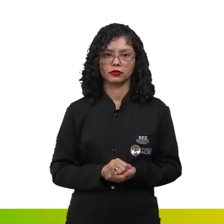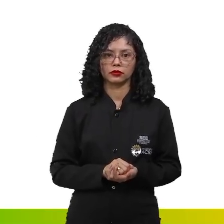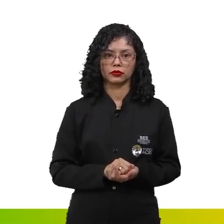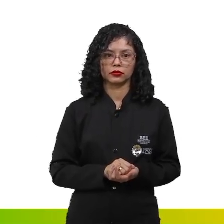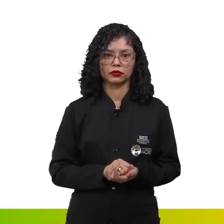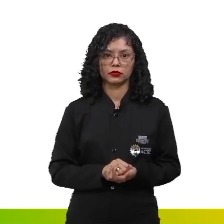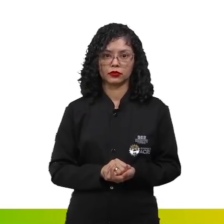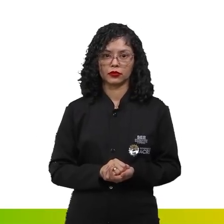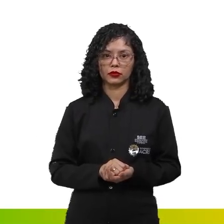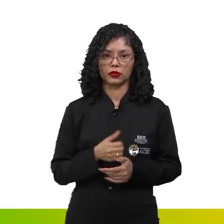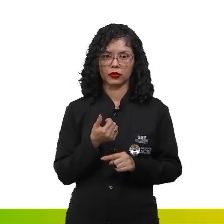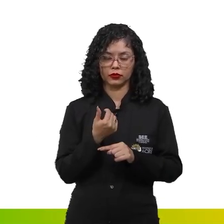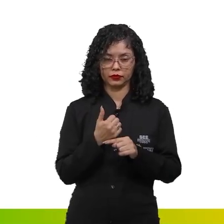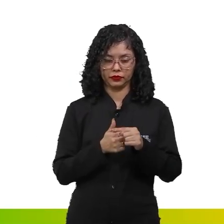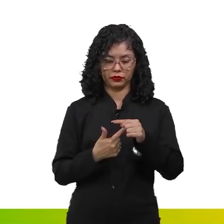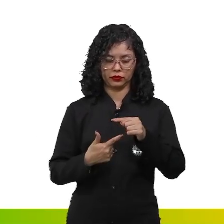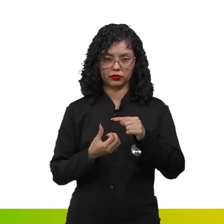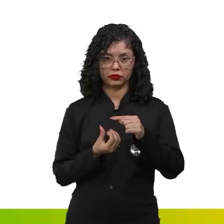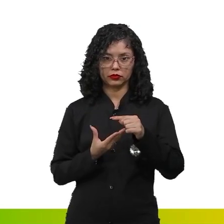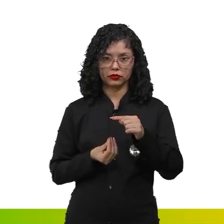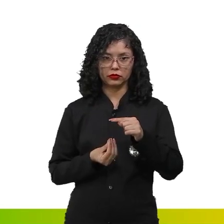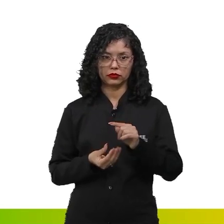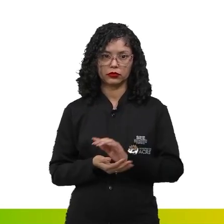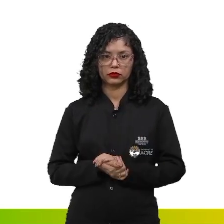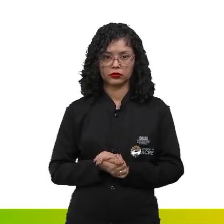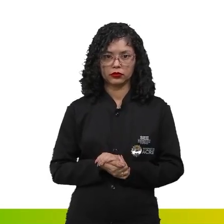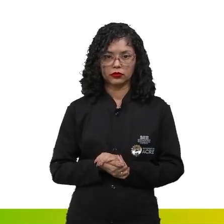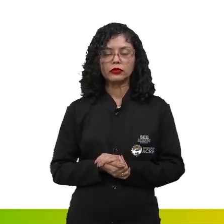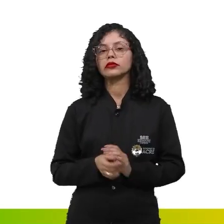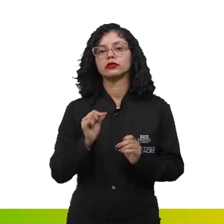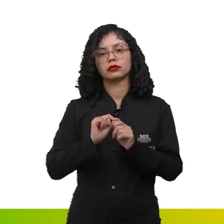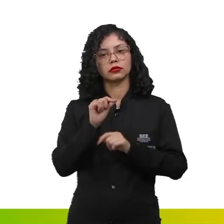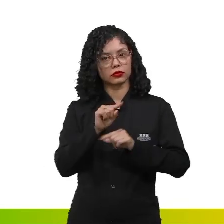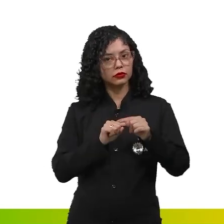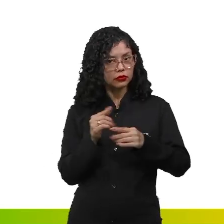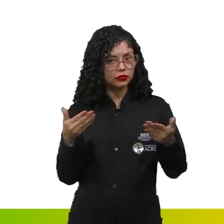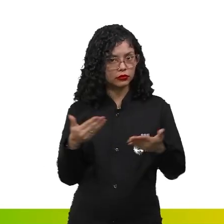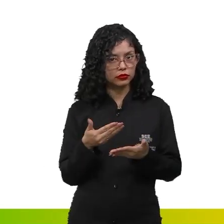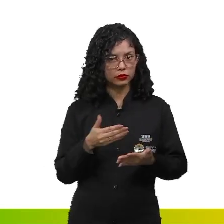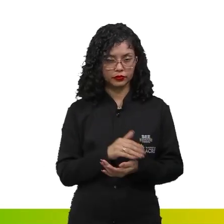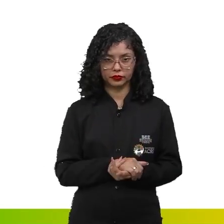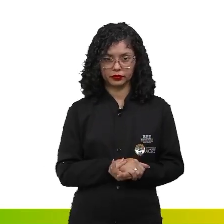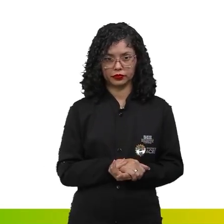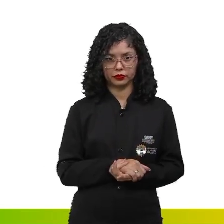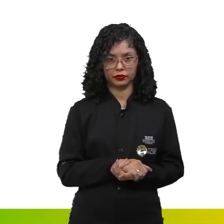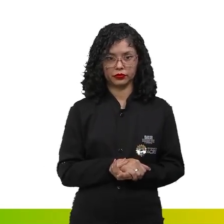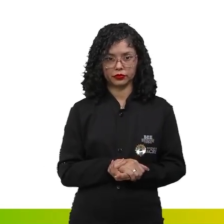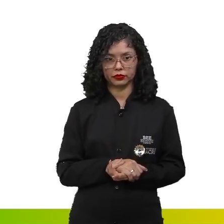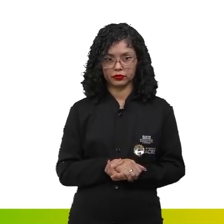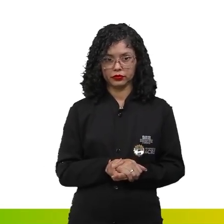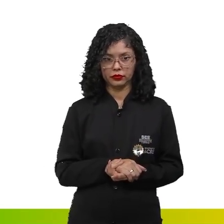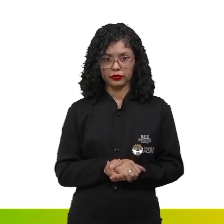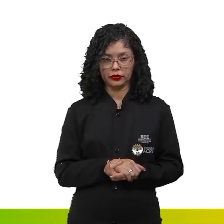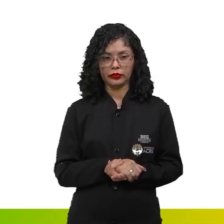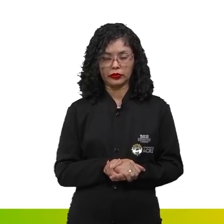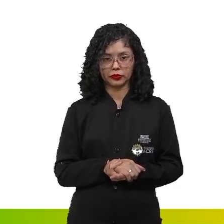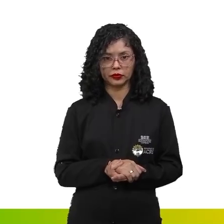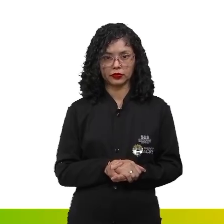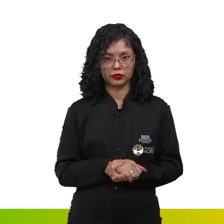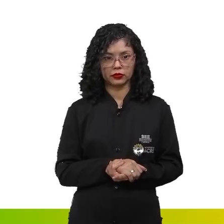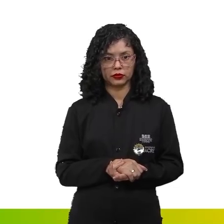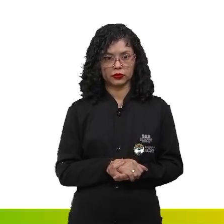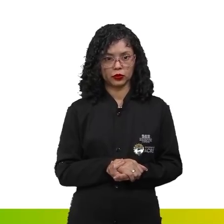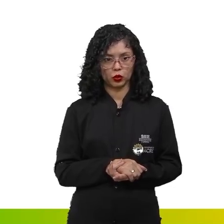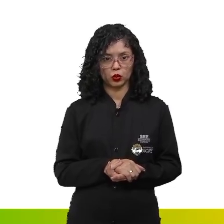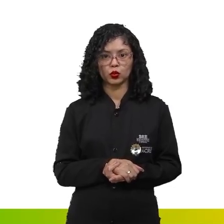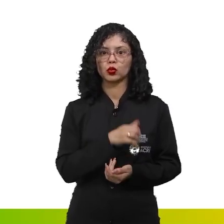dividido para 12 sobre 60. Vamos fazer essa divisão aqui agora, fazer separado também. Então, nós temos